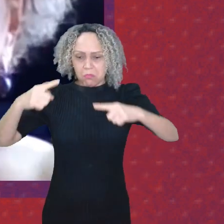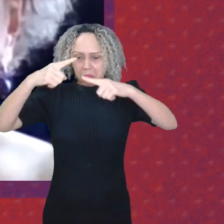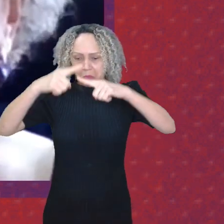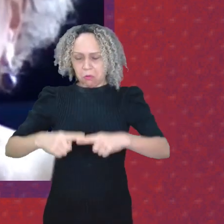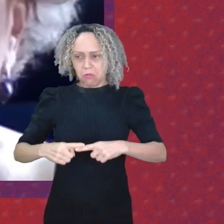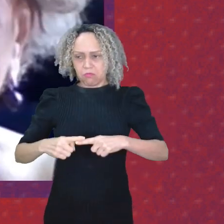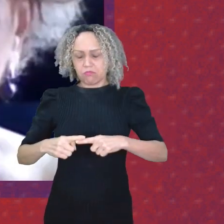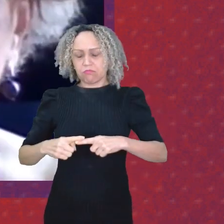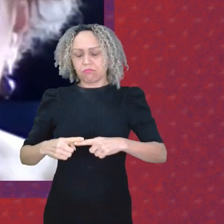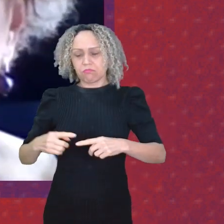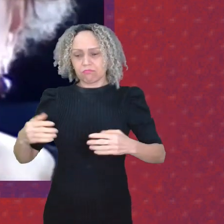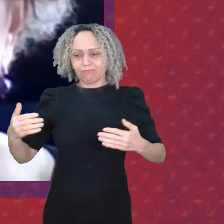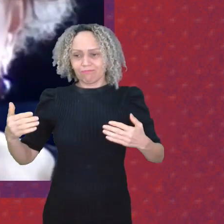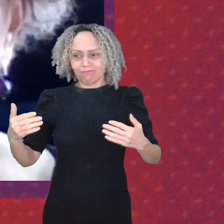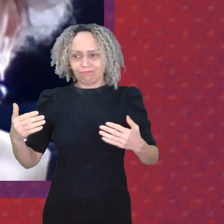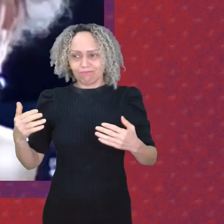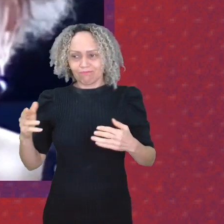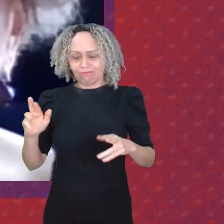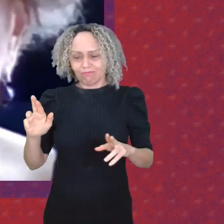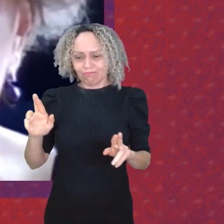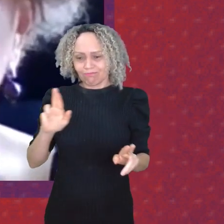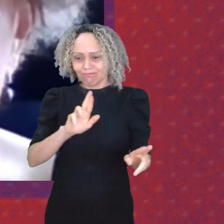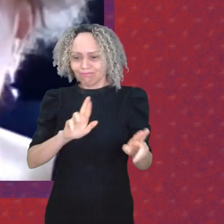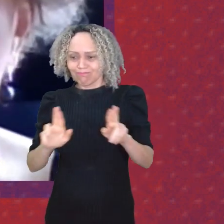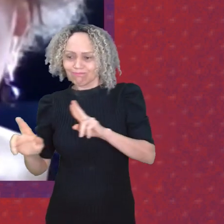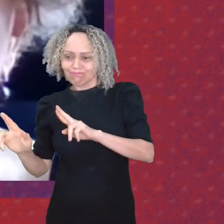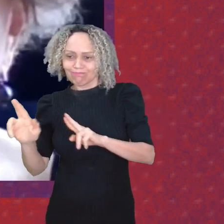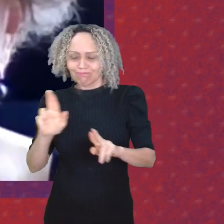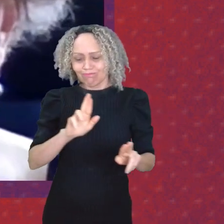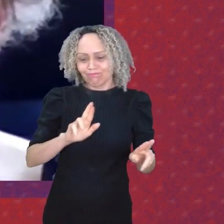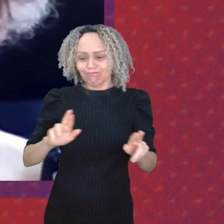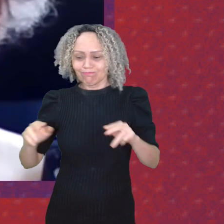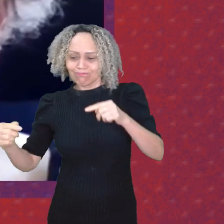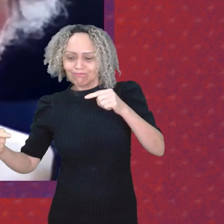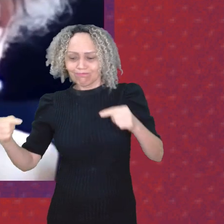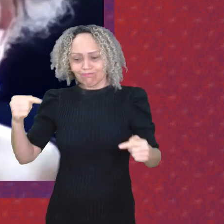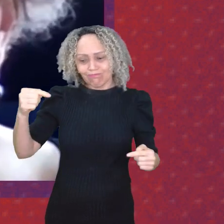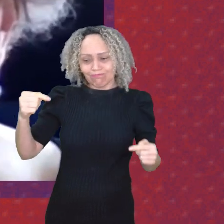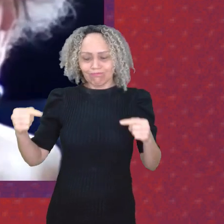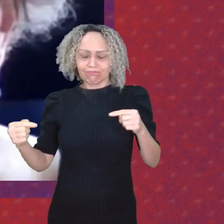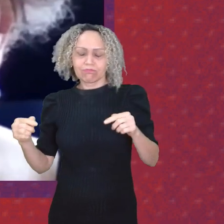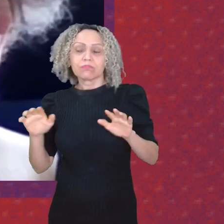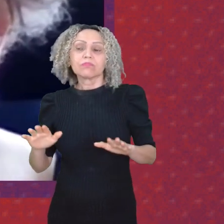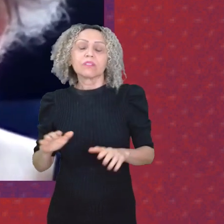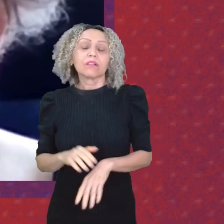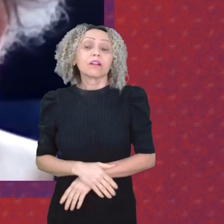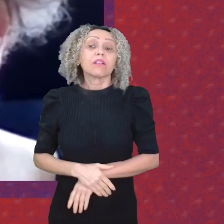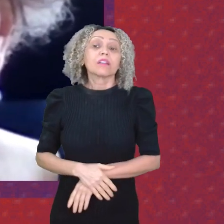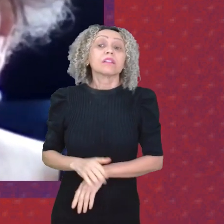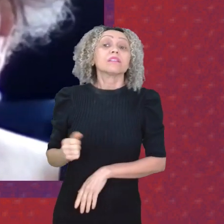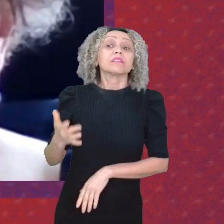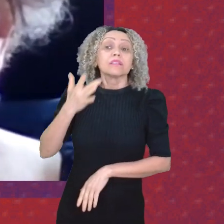E quem cala diante das violências de gênero